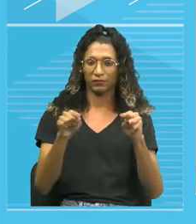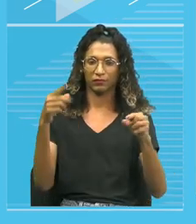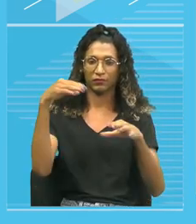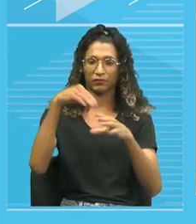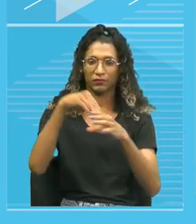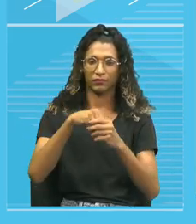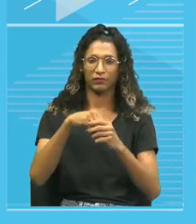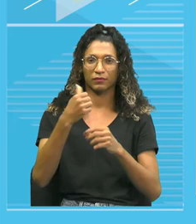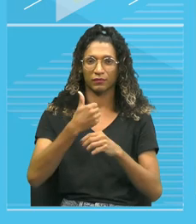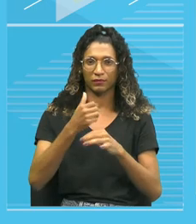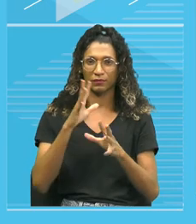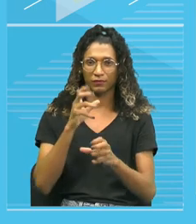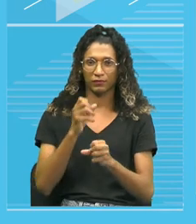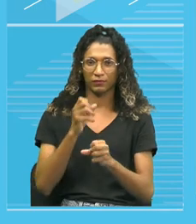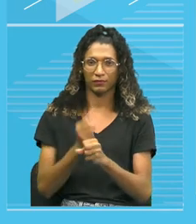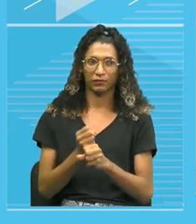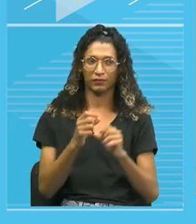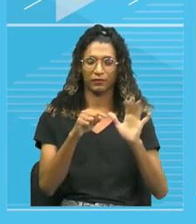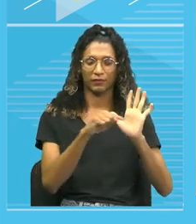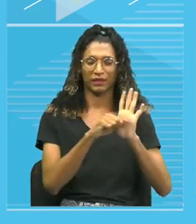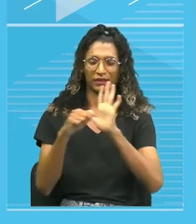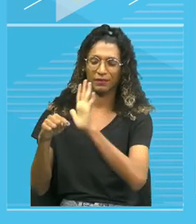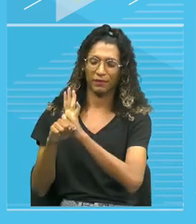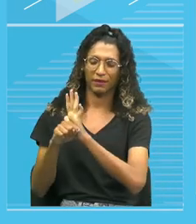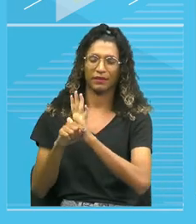menos é menos Então nós vamos ter 393